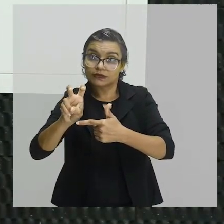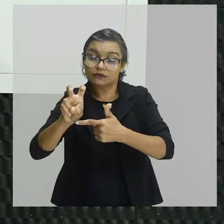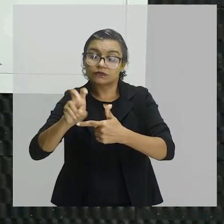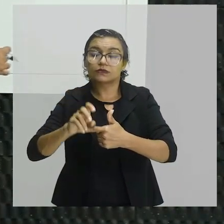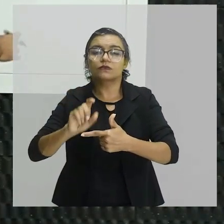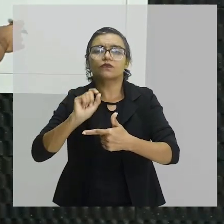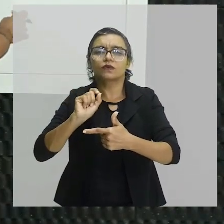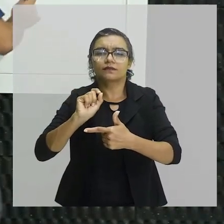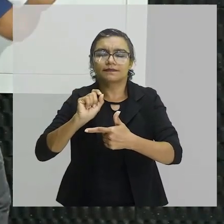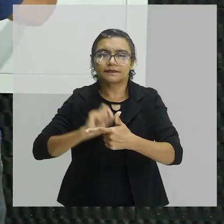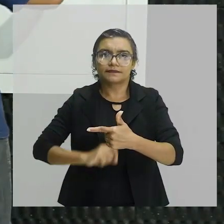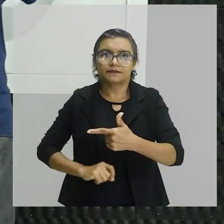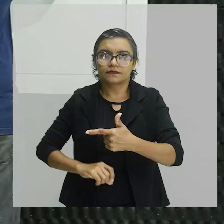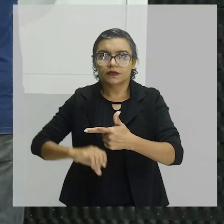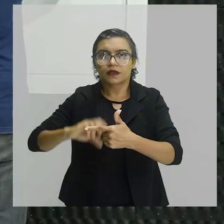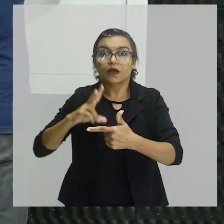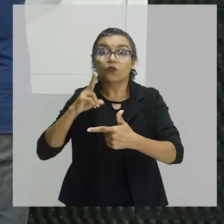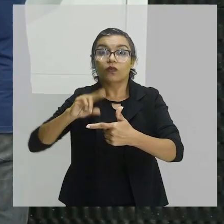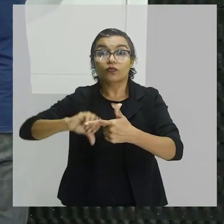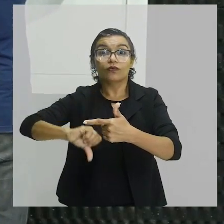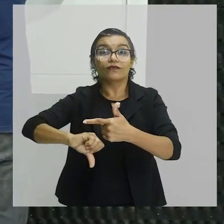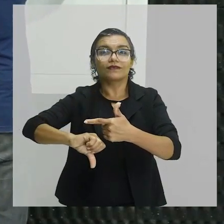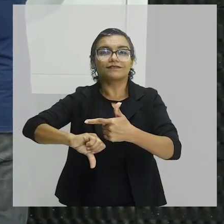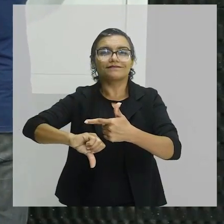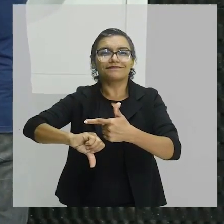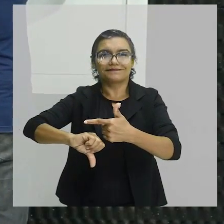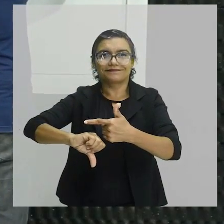dar 9, né?